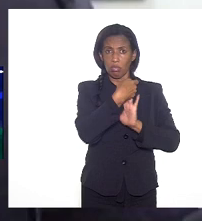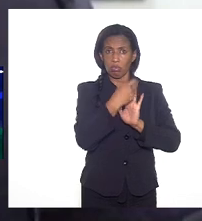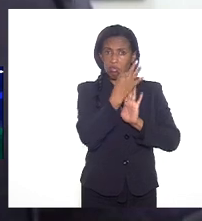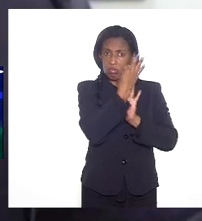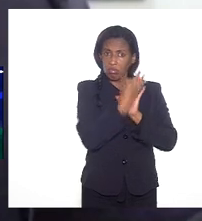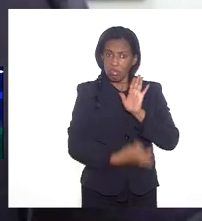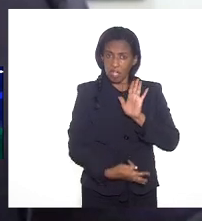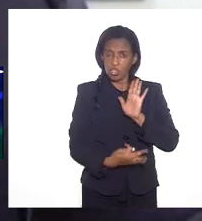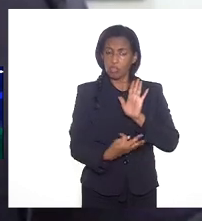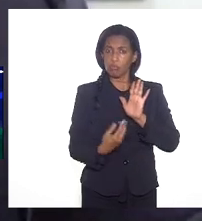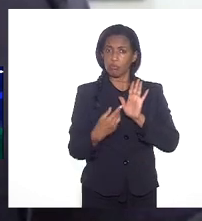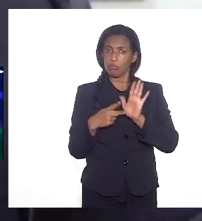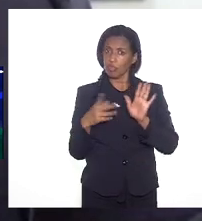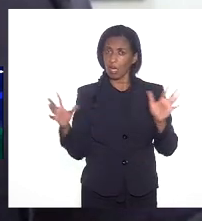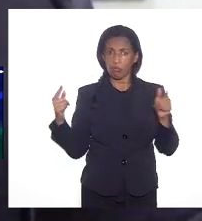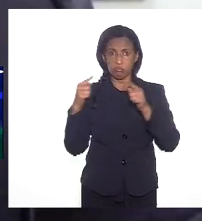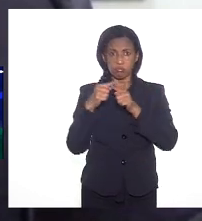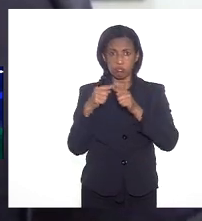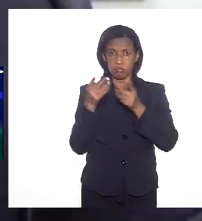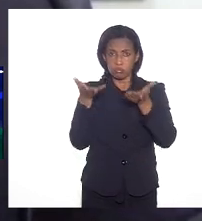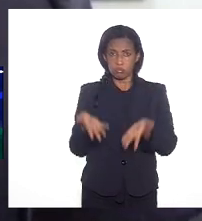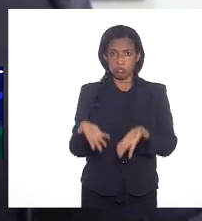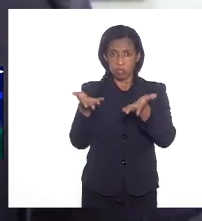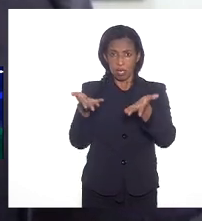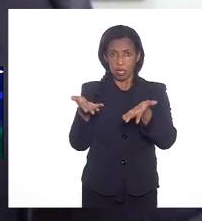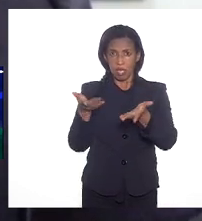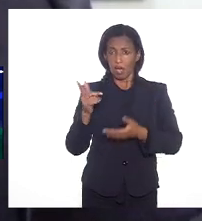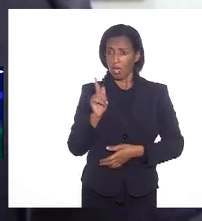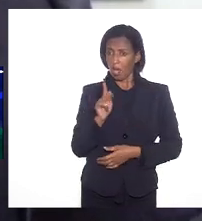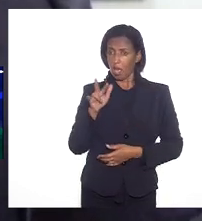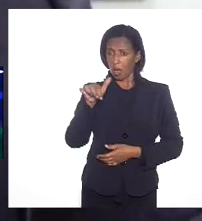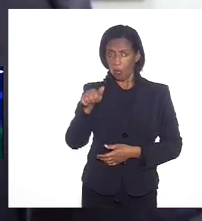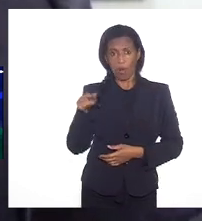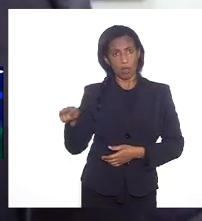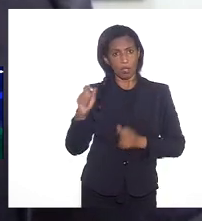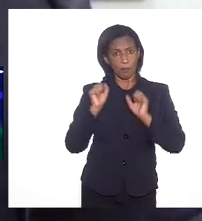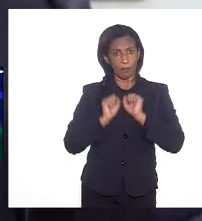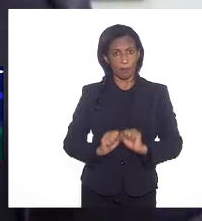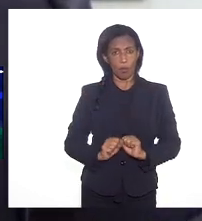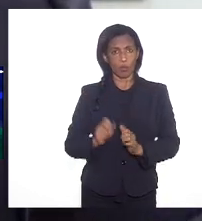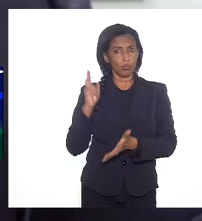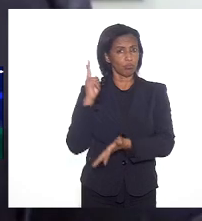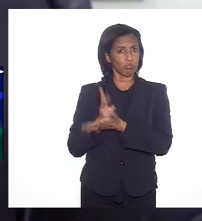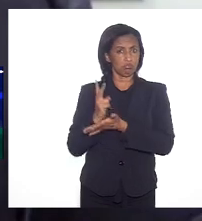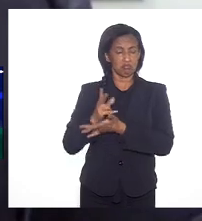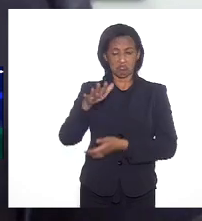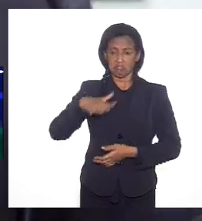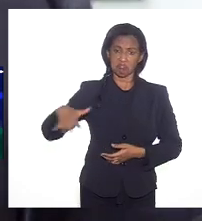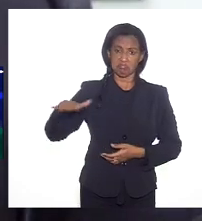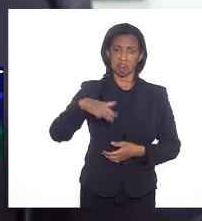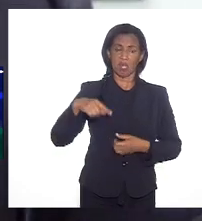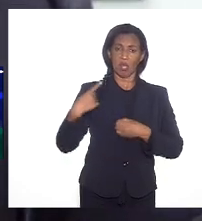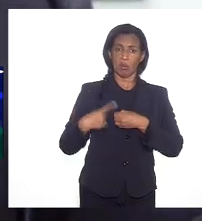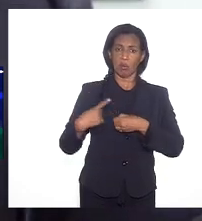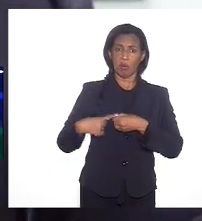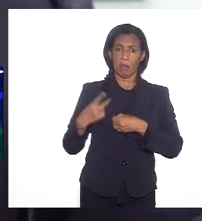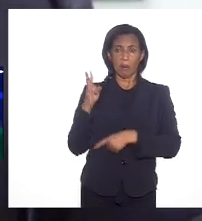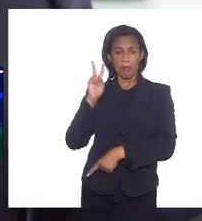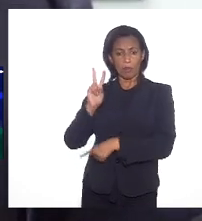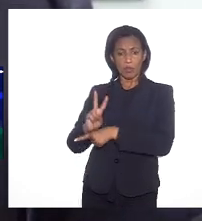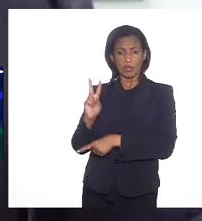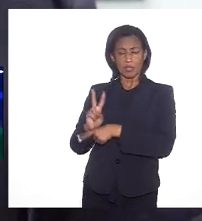corrobora as palavras de Vossa Excelência. Compete a Guarda Municipal atuar preventivamente e permanentemente no território do município para a proteção